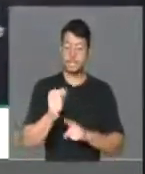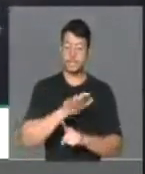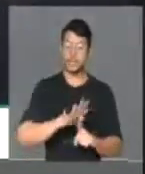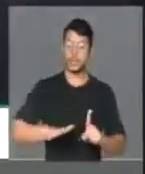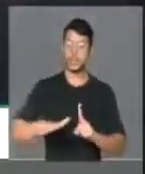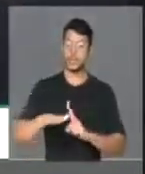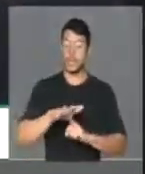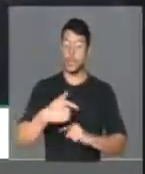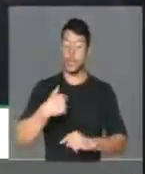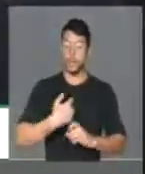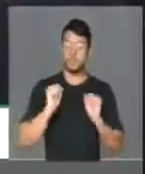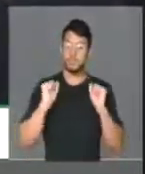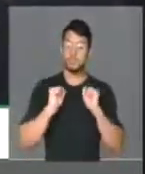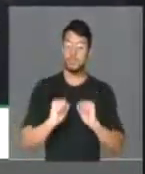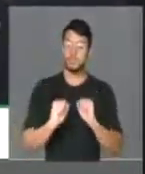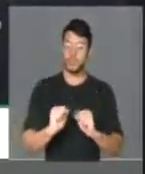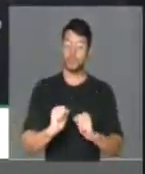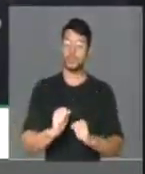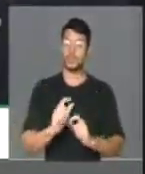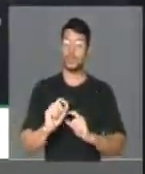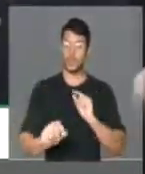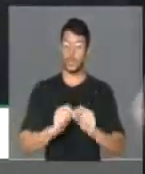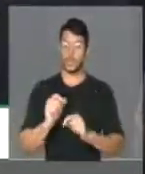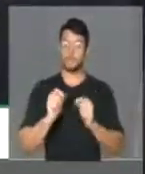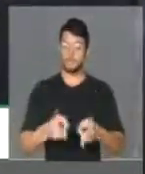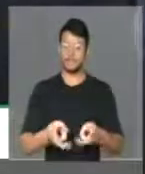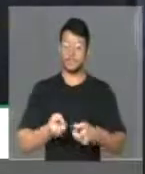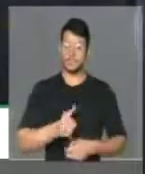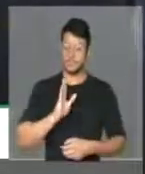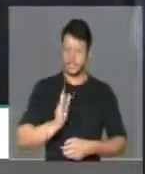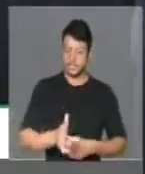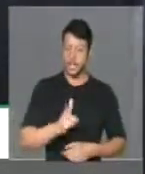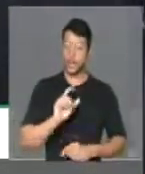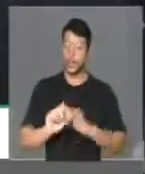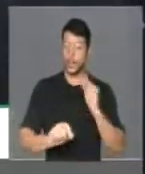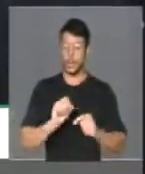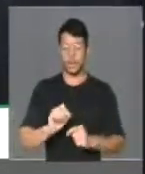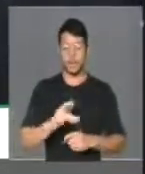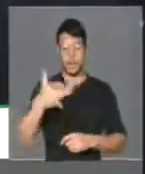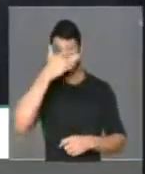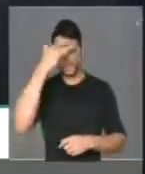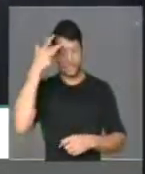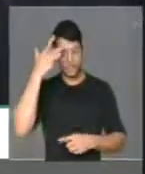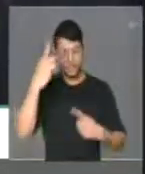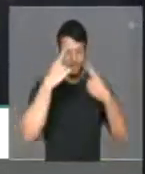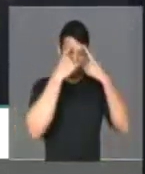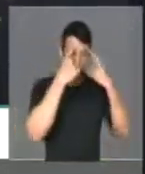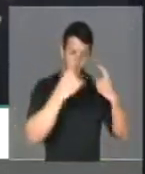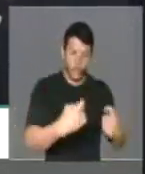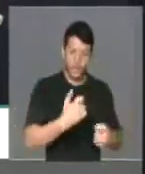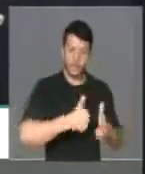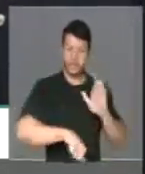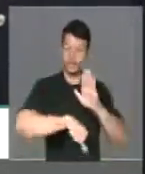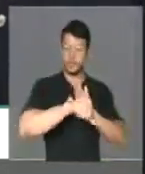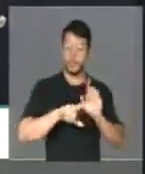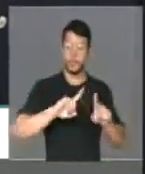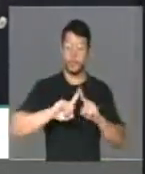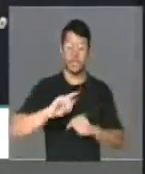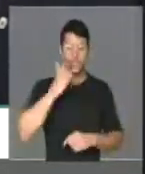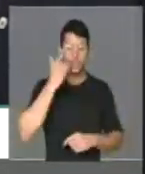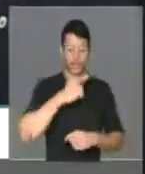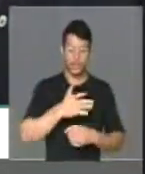a oportunidade de acompanhar, que eram violentos, eram criminosos, e que